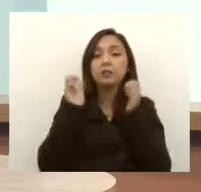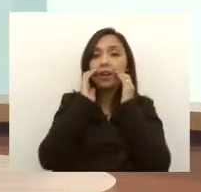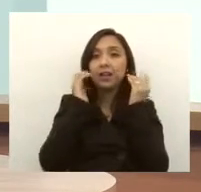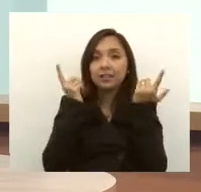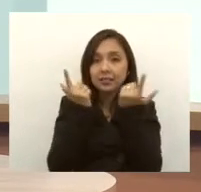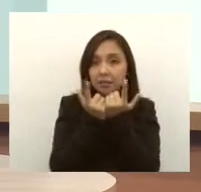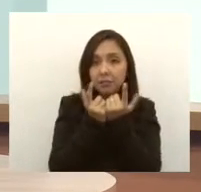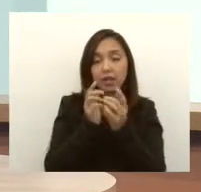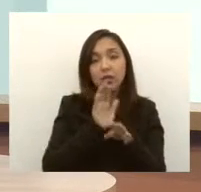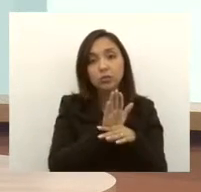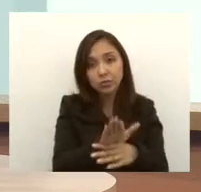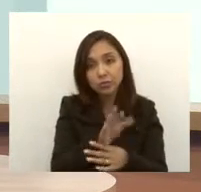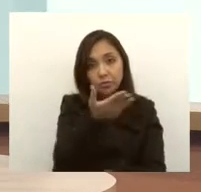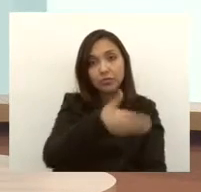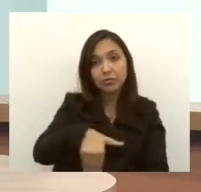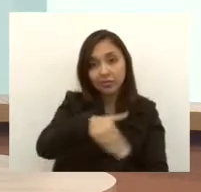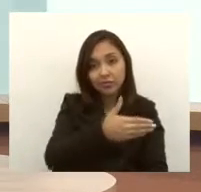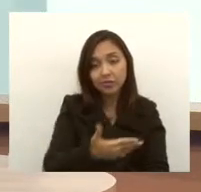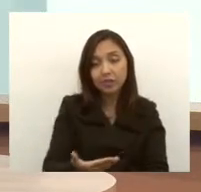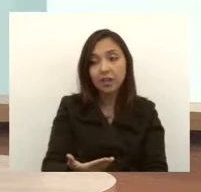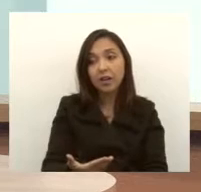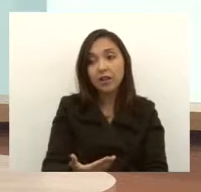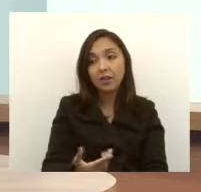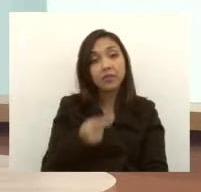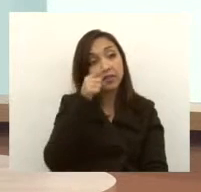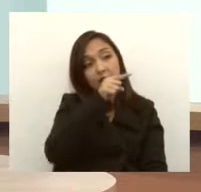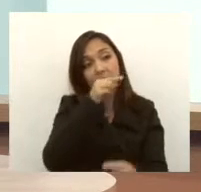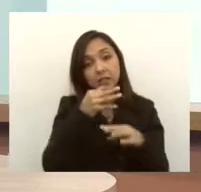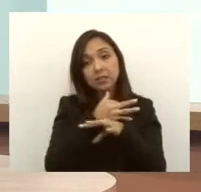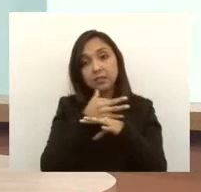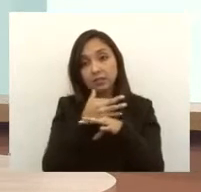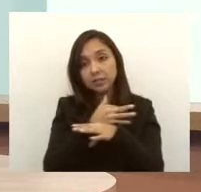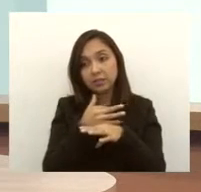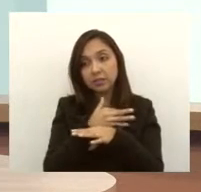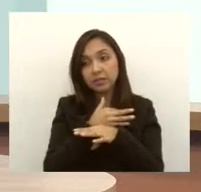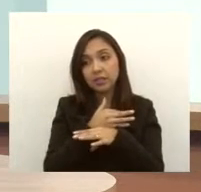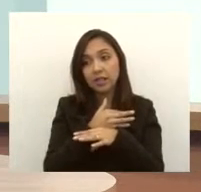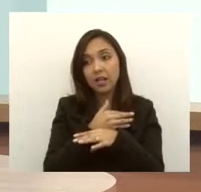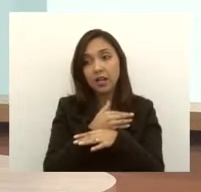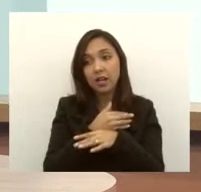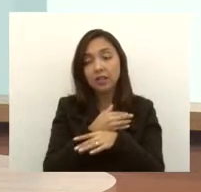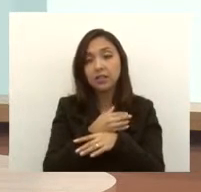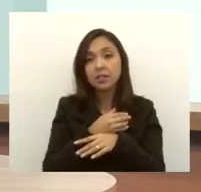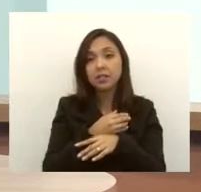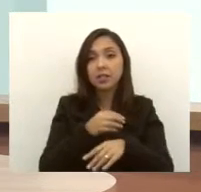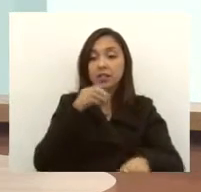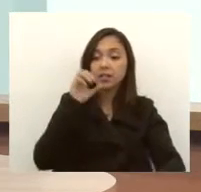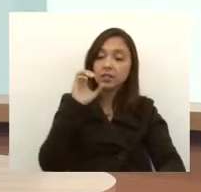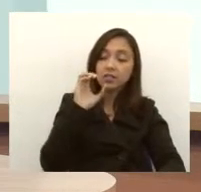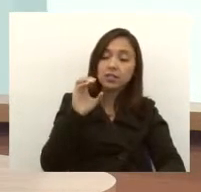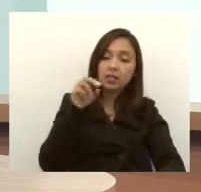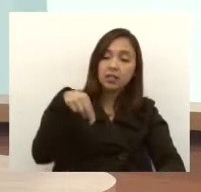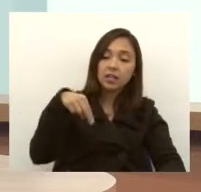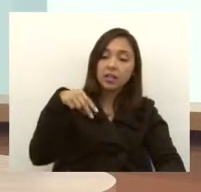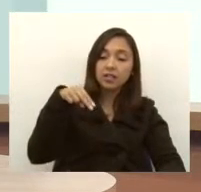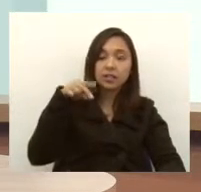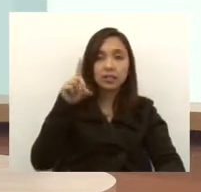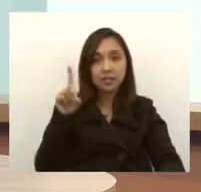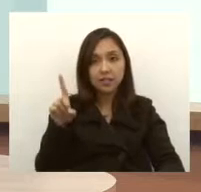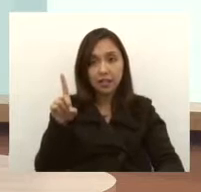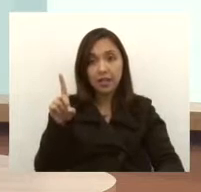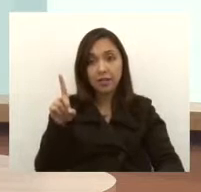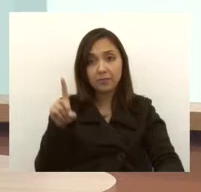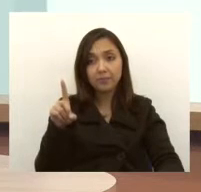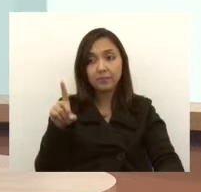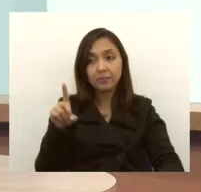Assembleia queira ajudar, a sua cidade está com a CND, certidão negativa de